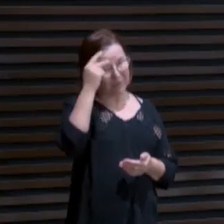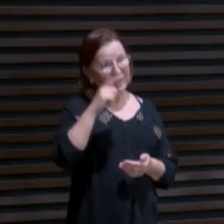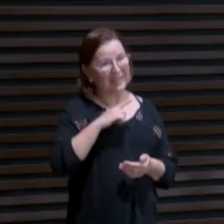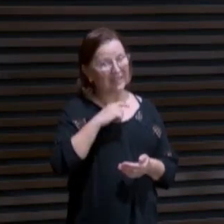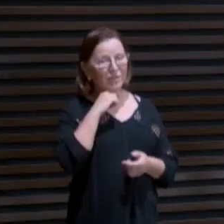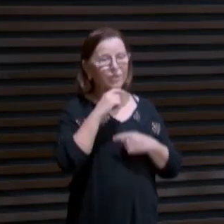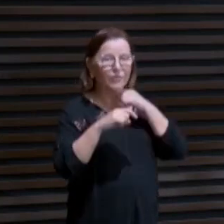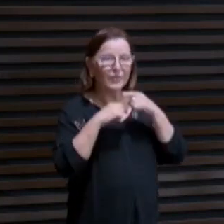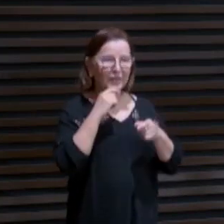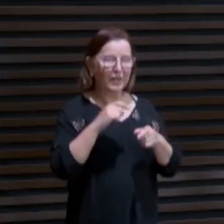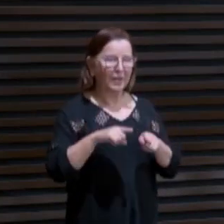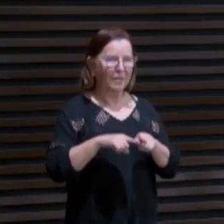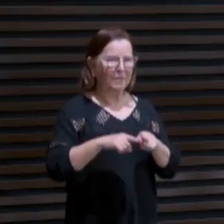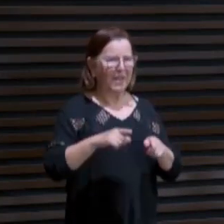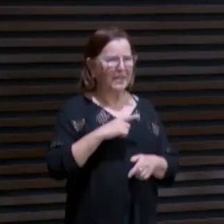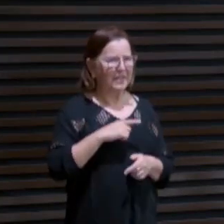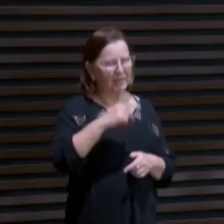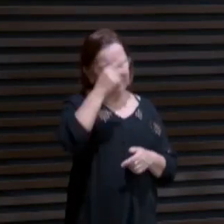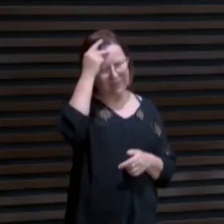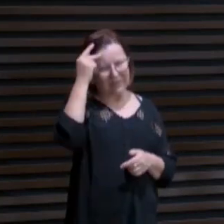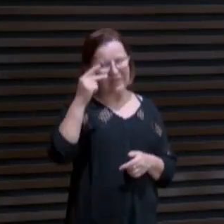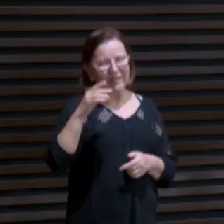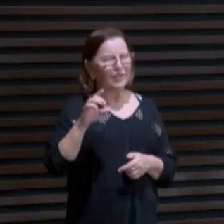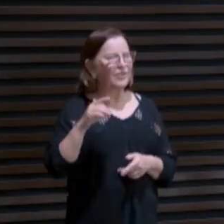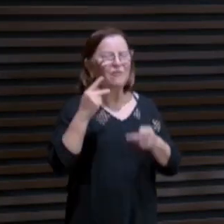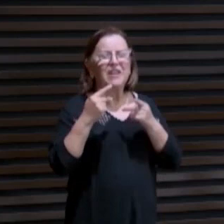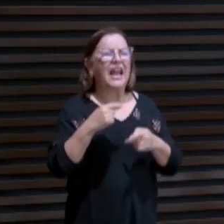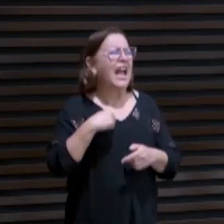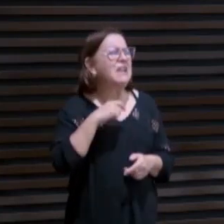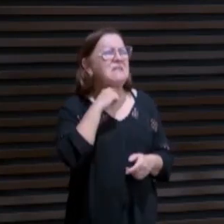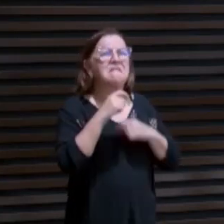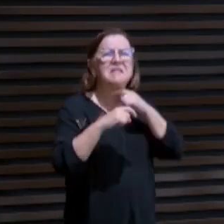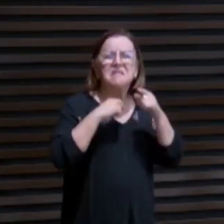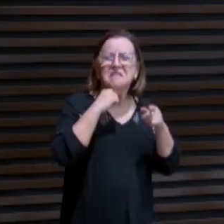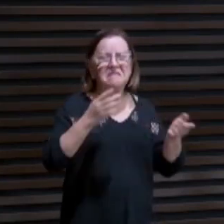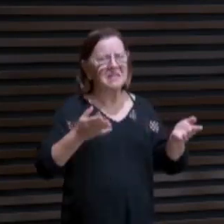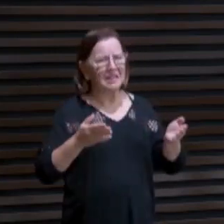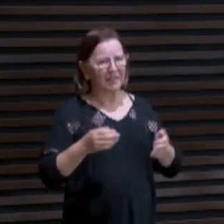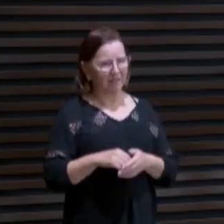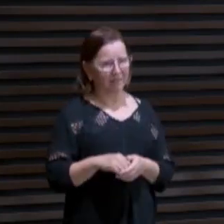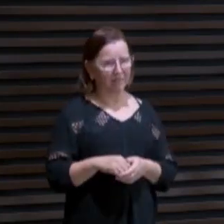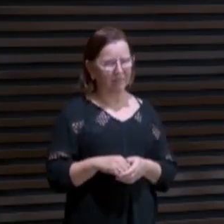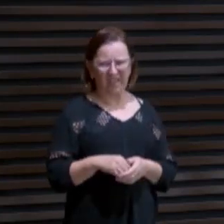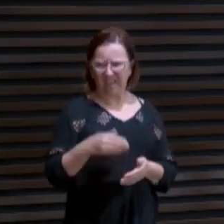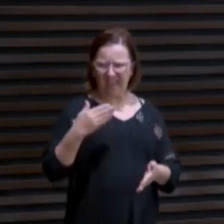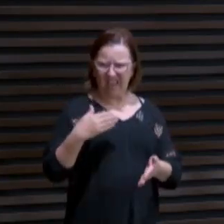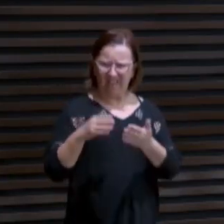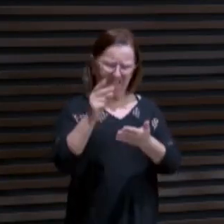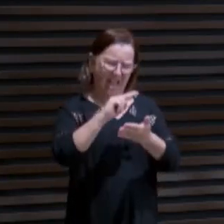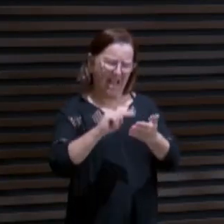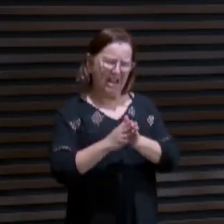se alimentando da dúvida. Eu estou com outra dúvida aqui, pastor. Meu filho vai ler Tiago, vai ler Judas, que diz